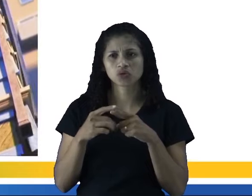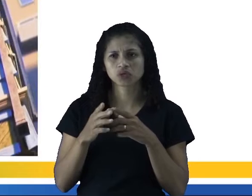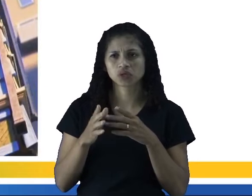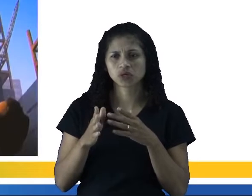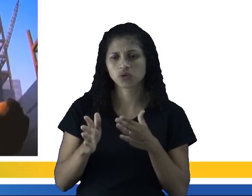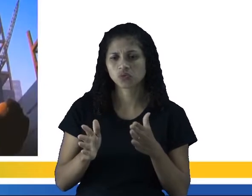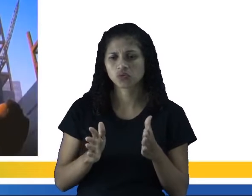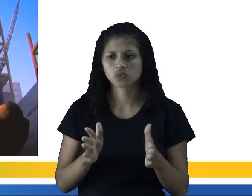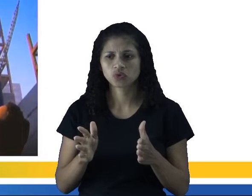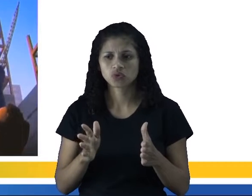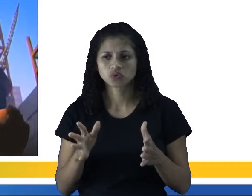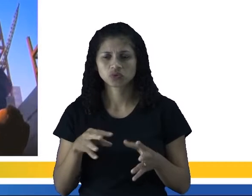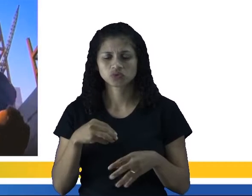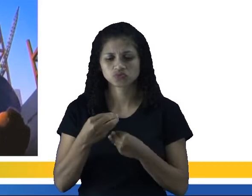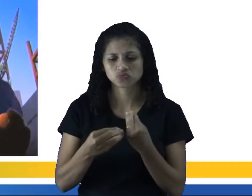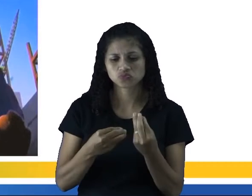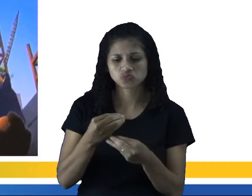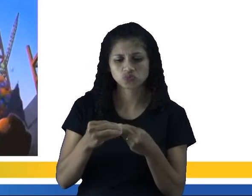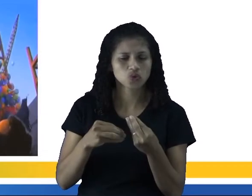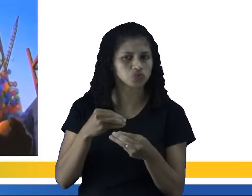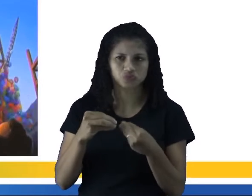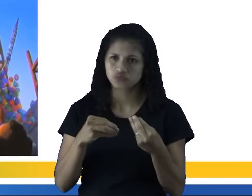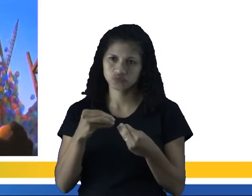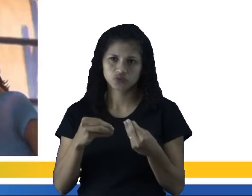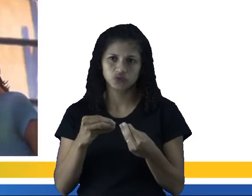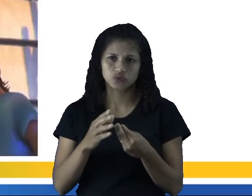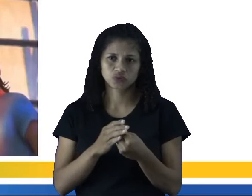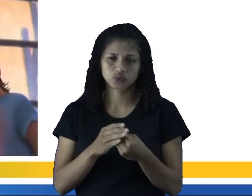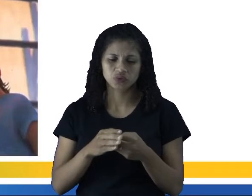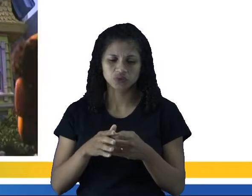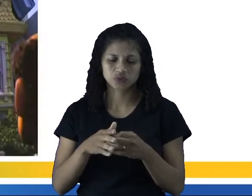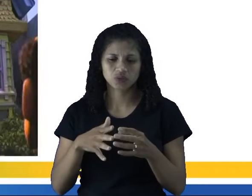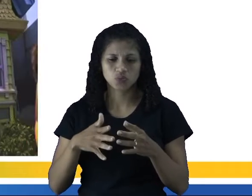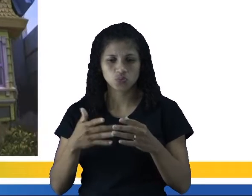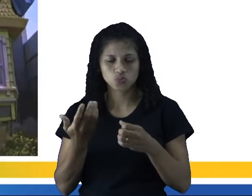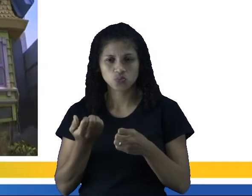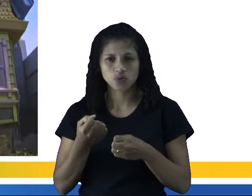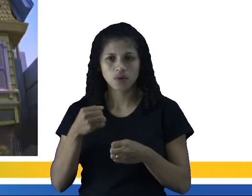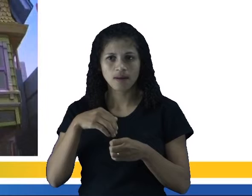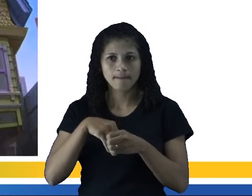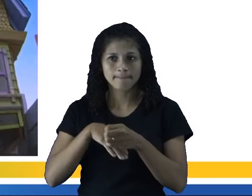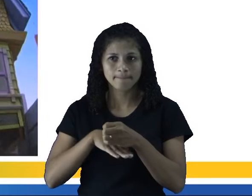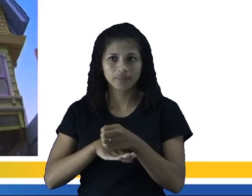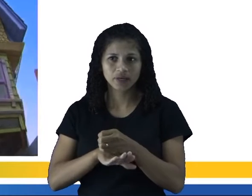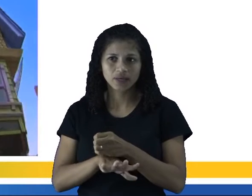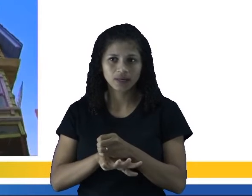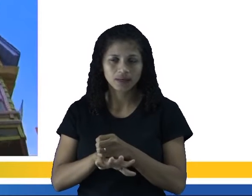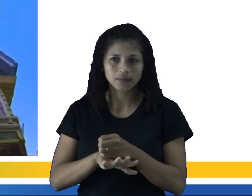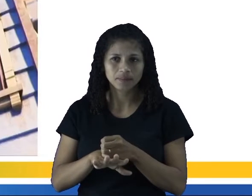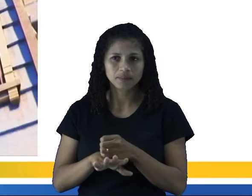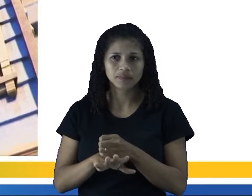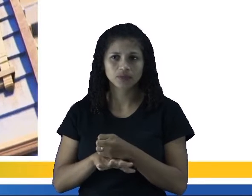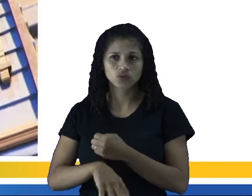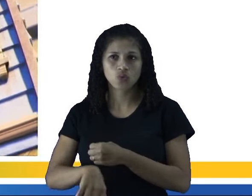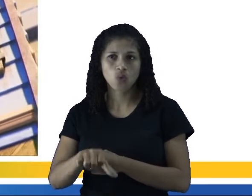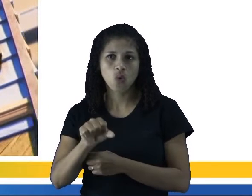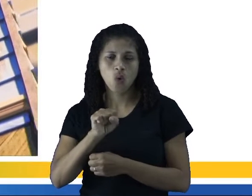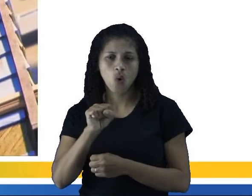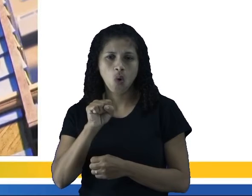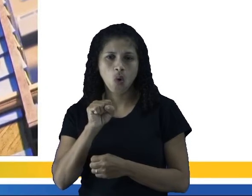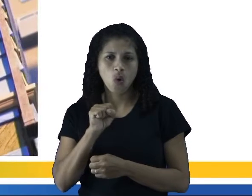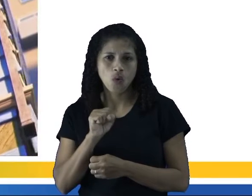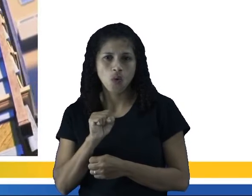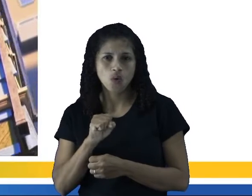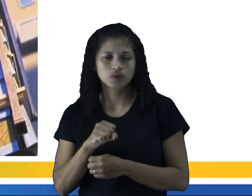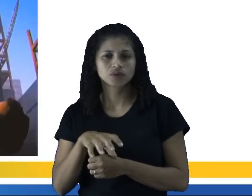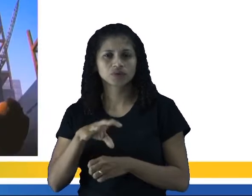com outros elementos, né? Então eles vão ter ali uma camada externa, né, completa com 8 elétrons, então eles estão